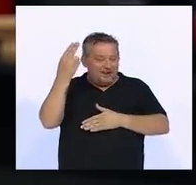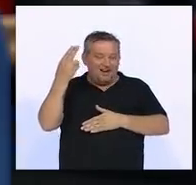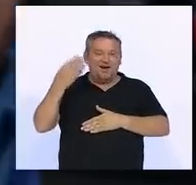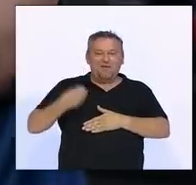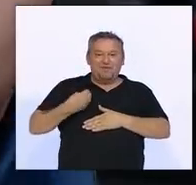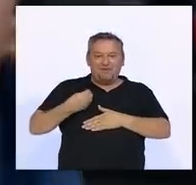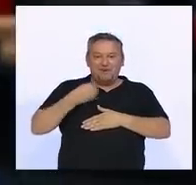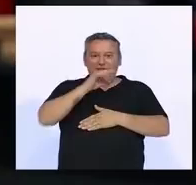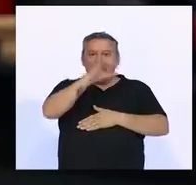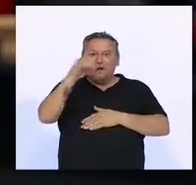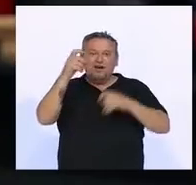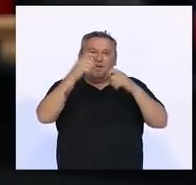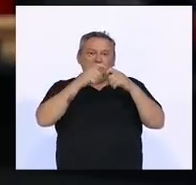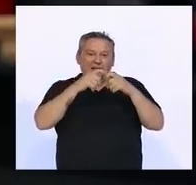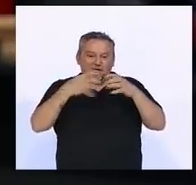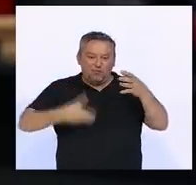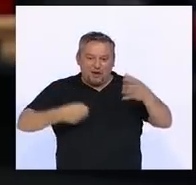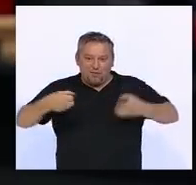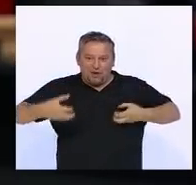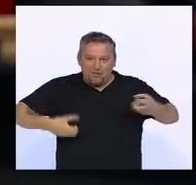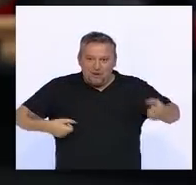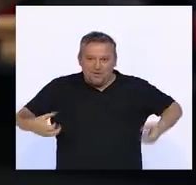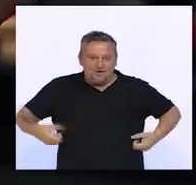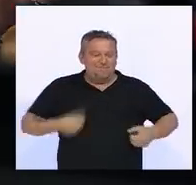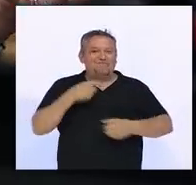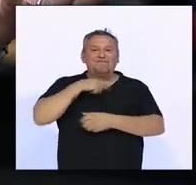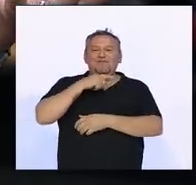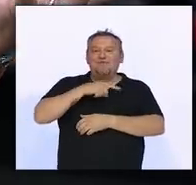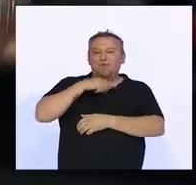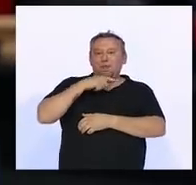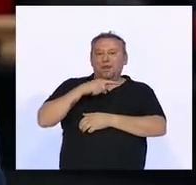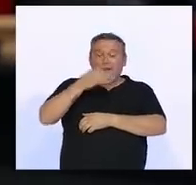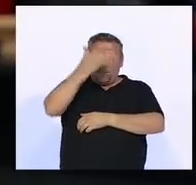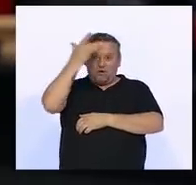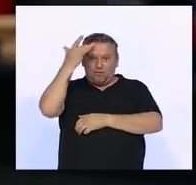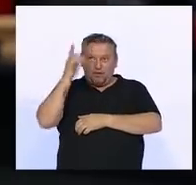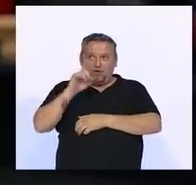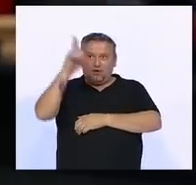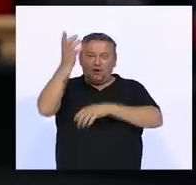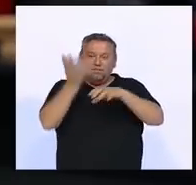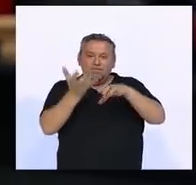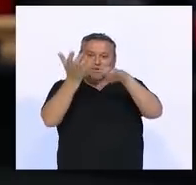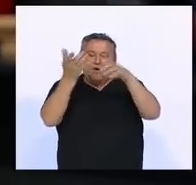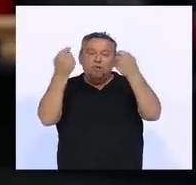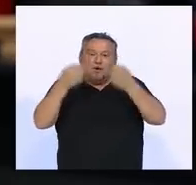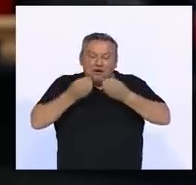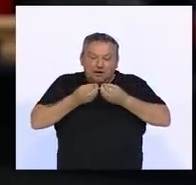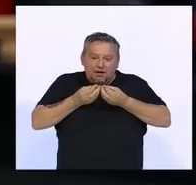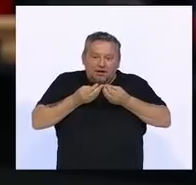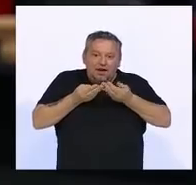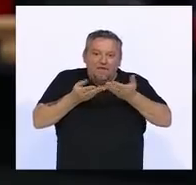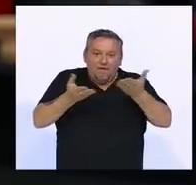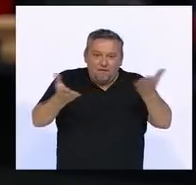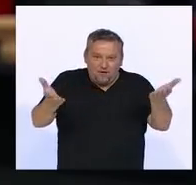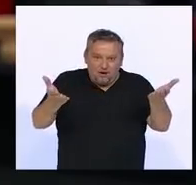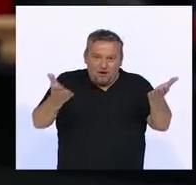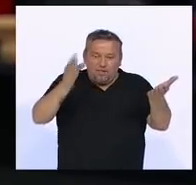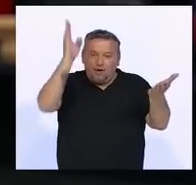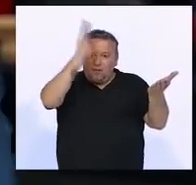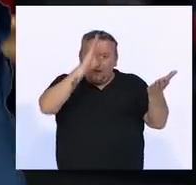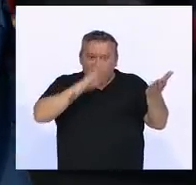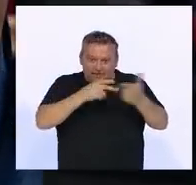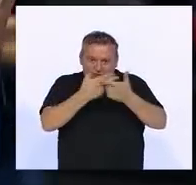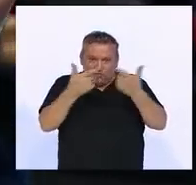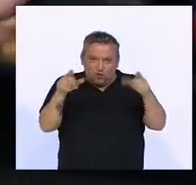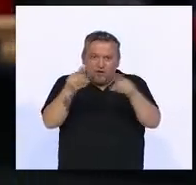com cada médico levando um órgão para casa. Então, os parlamentares precisam devolver esses órgãos para esse corpo humano que chama Brasil